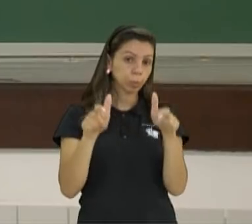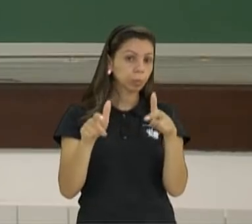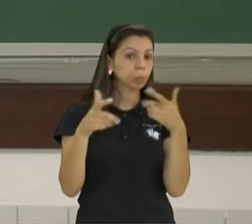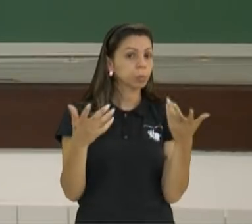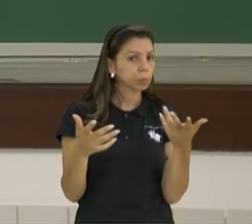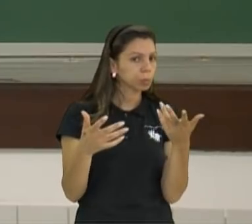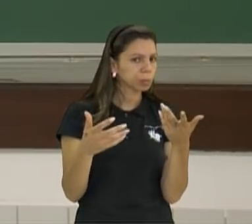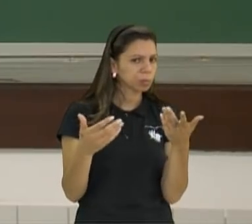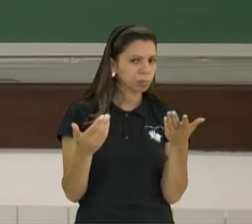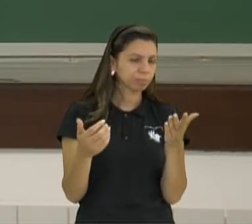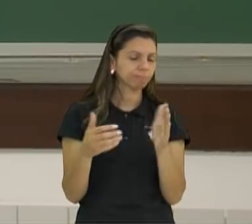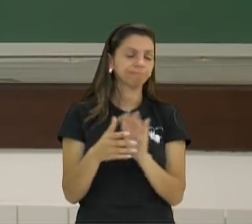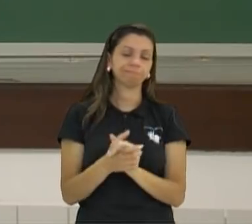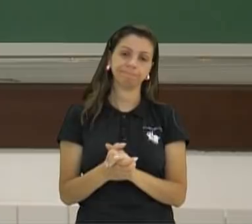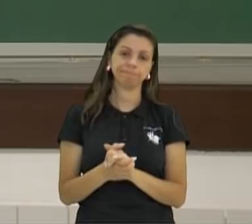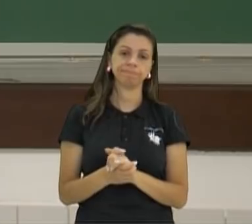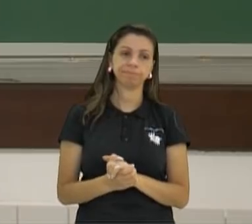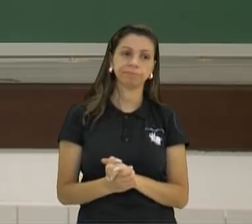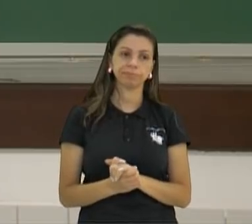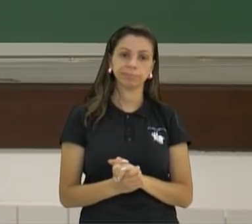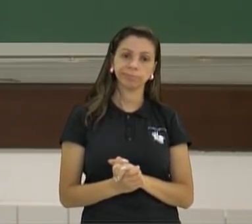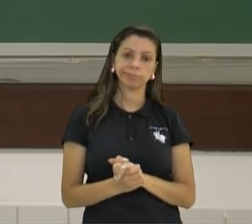algum segredo aqui? Nenhum.